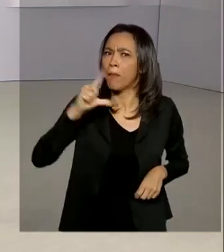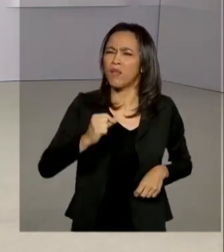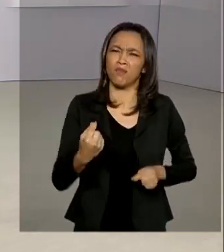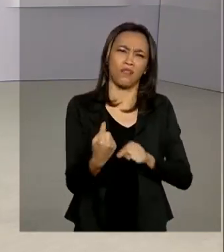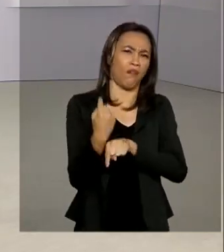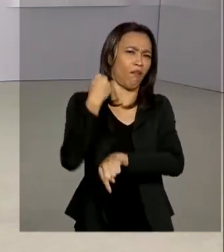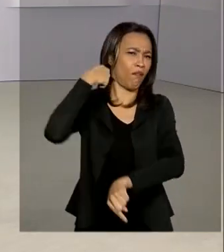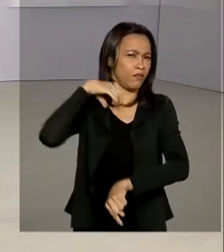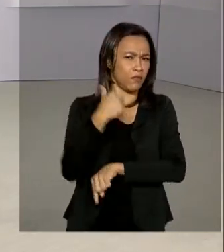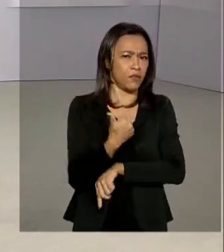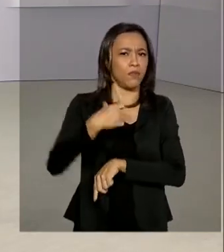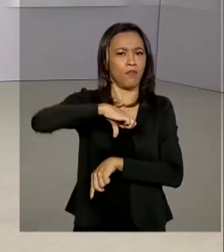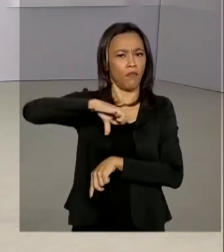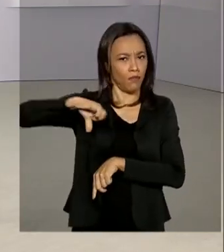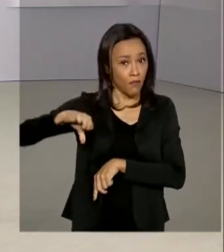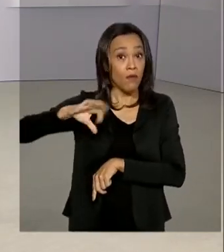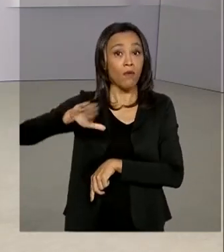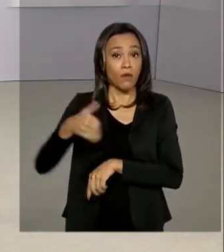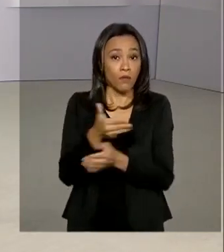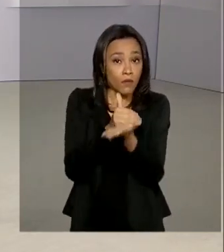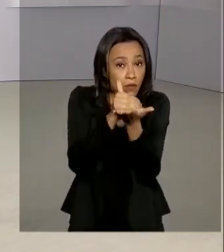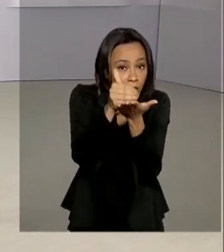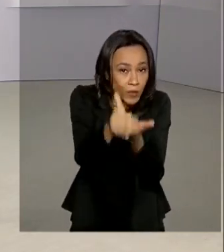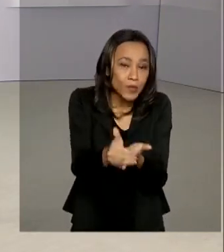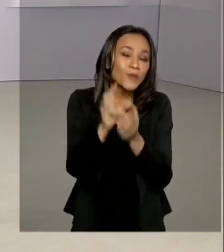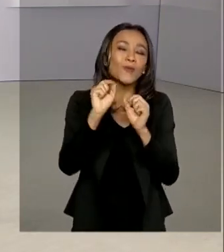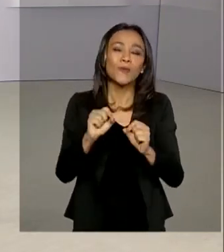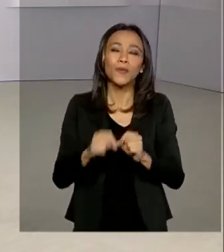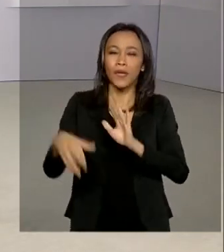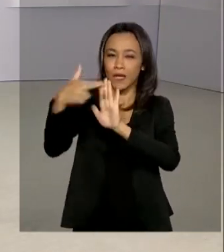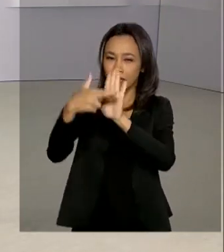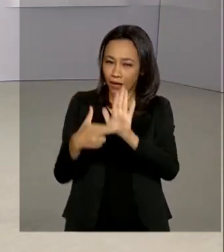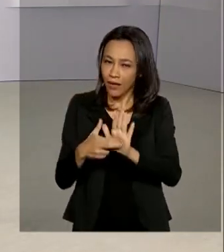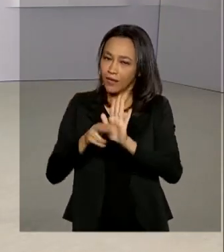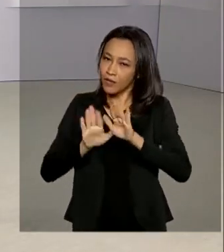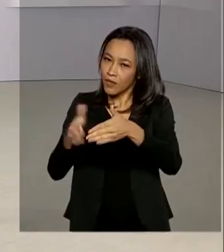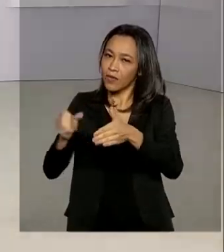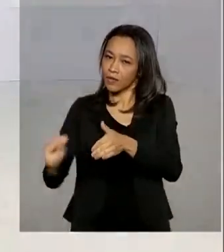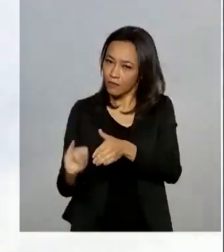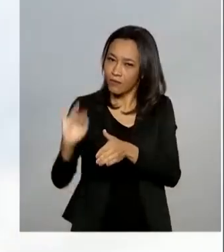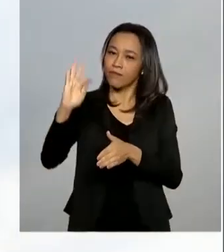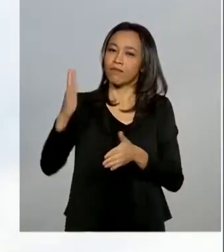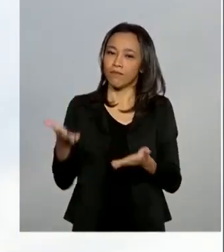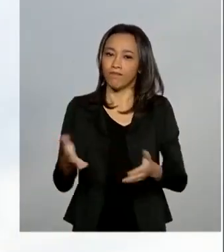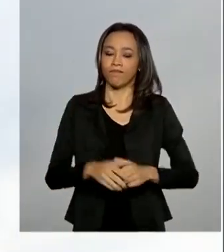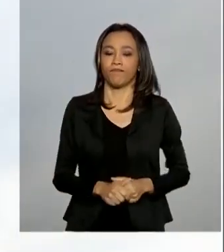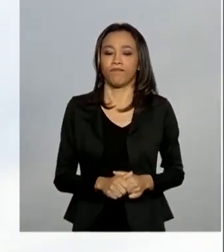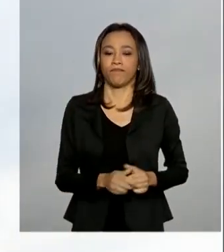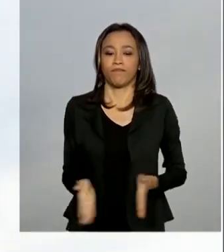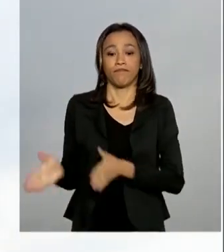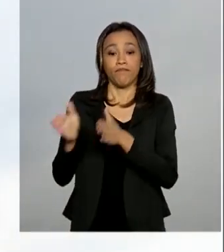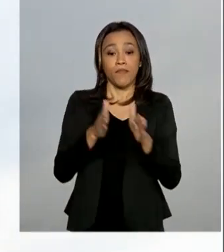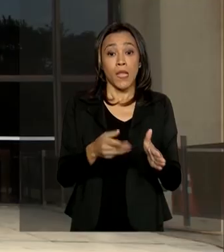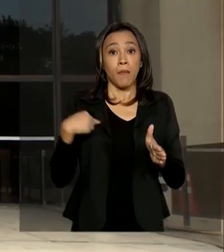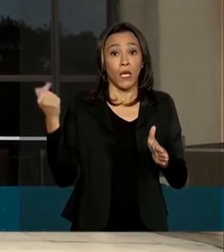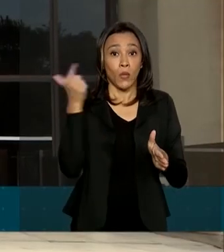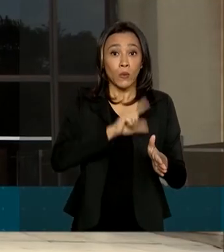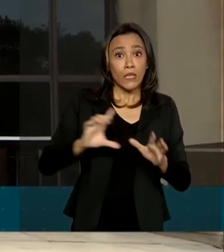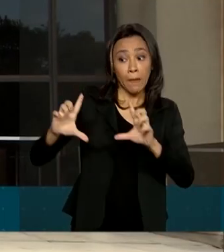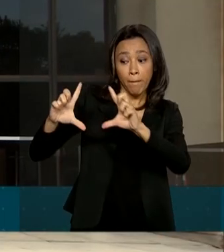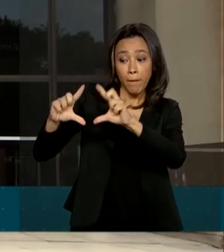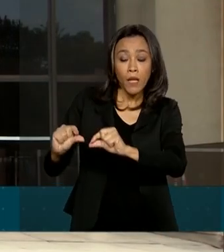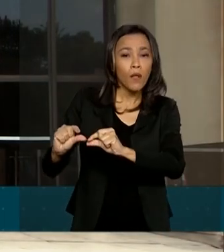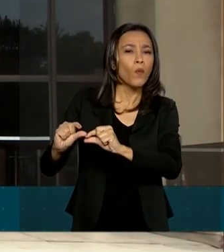1999, quando entrou em vigor o regime de metas para a inflação. Para chegar à menor taxa